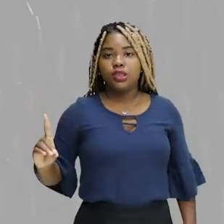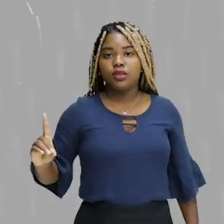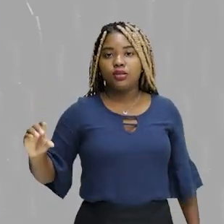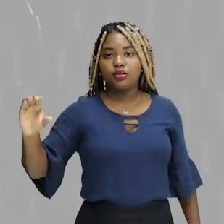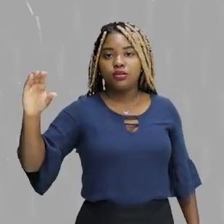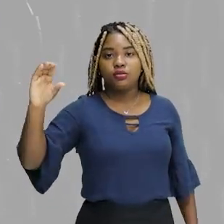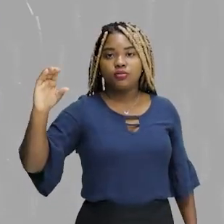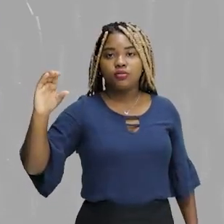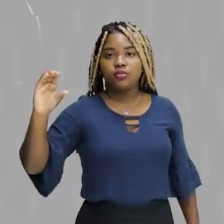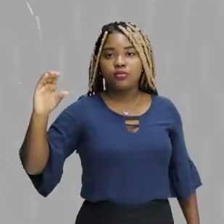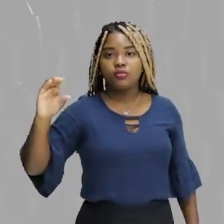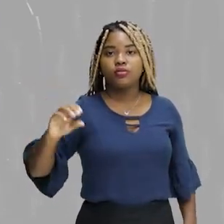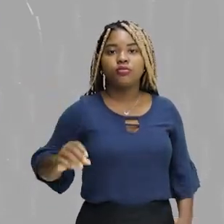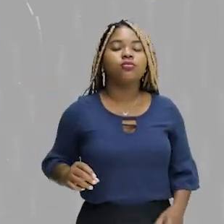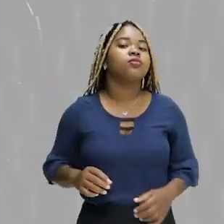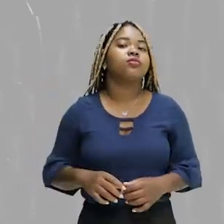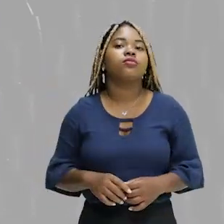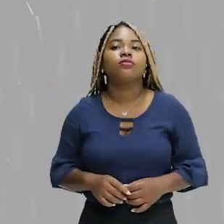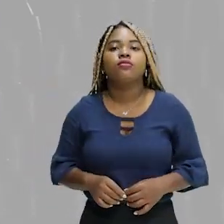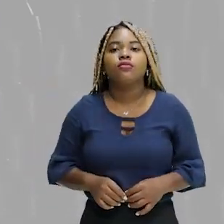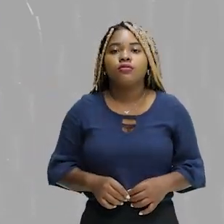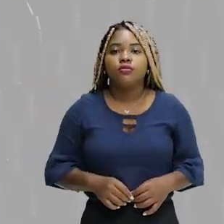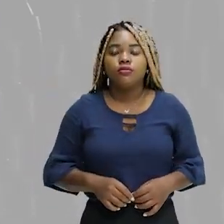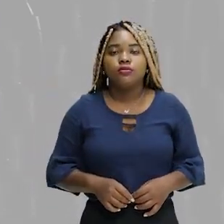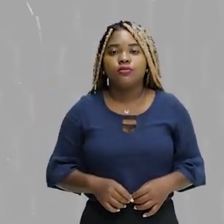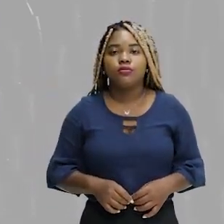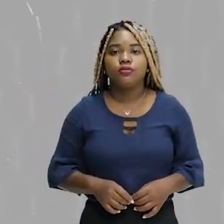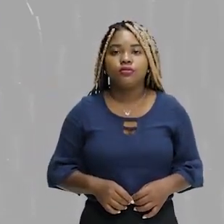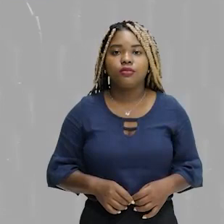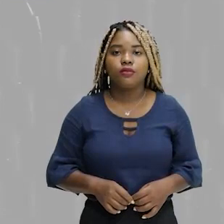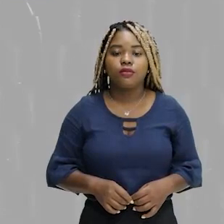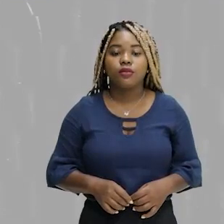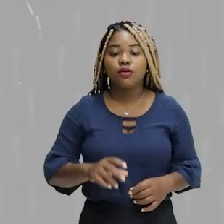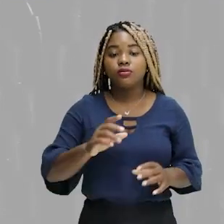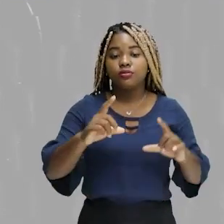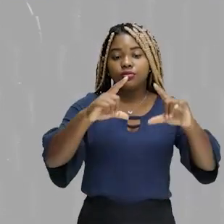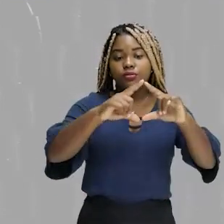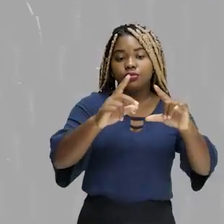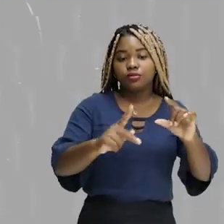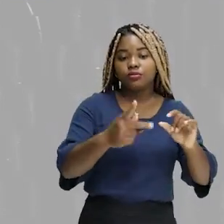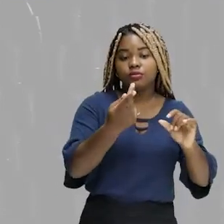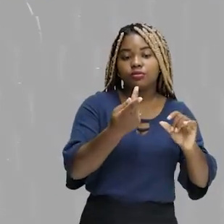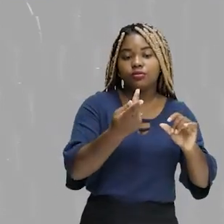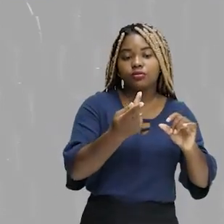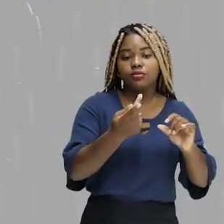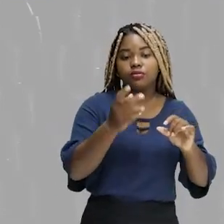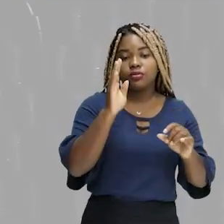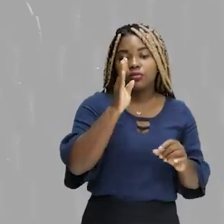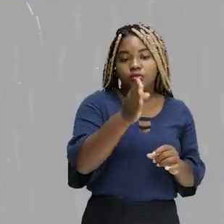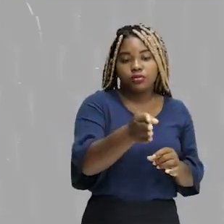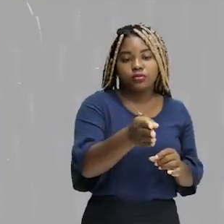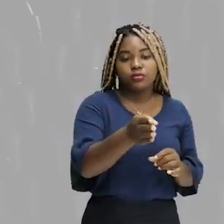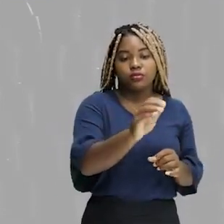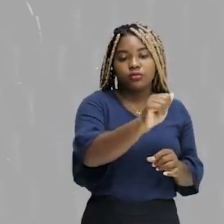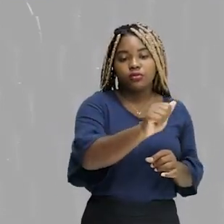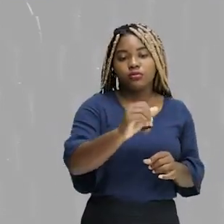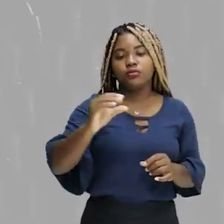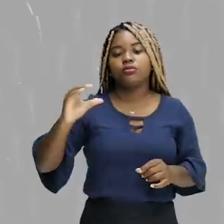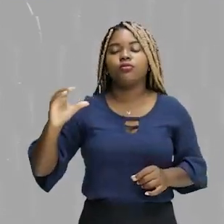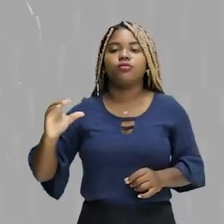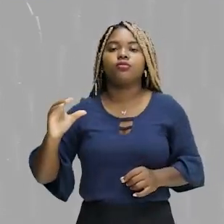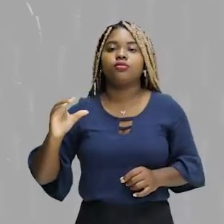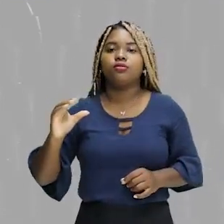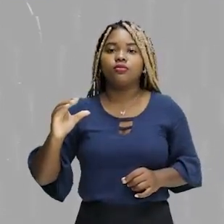C, um terceiro ΔH. Turma, o ΔH do processo direto, A para C,